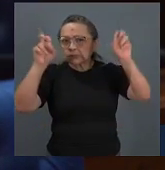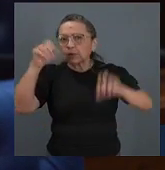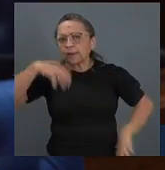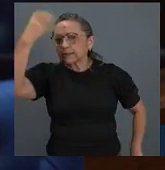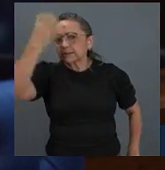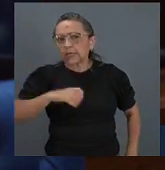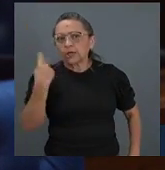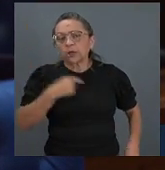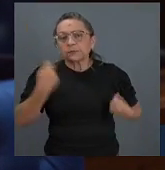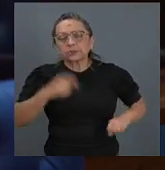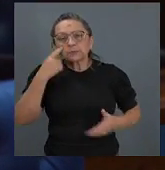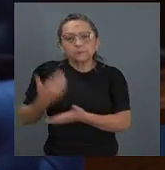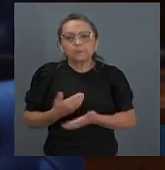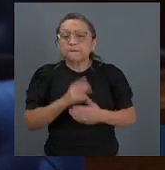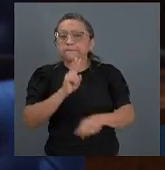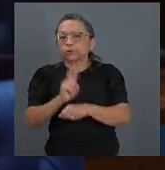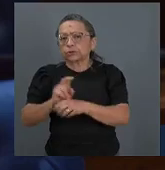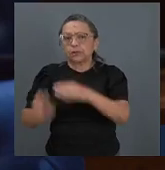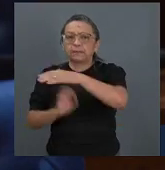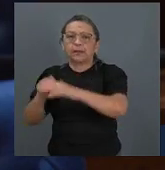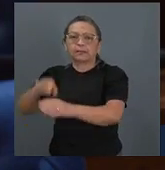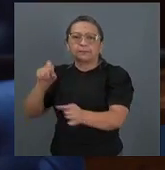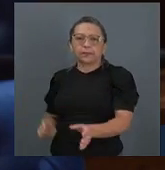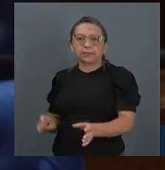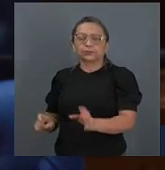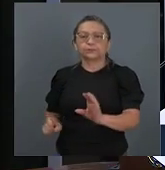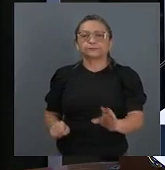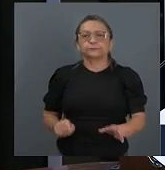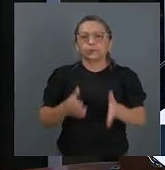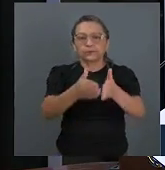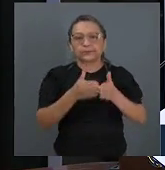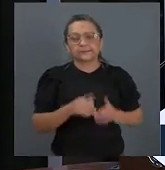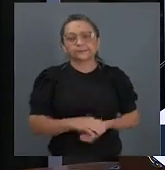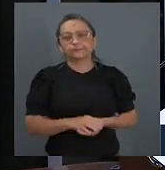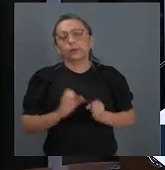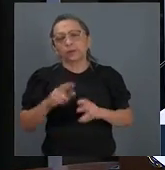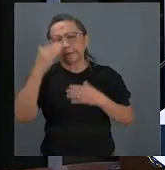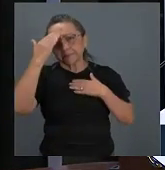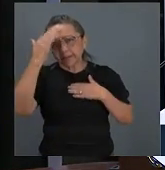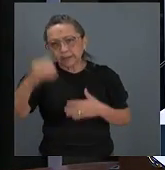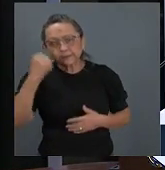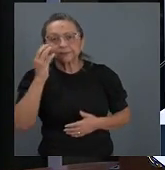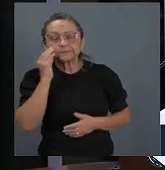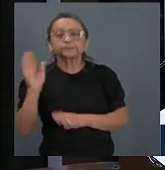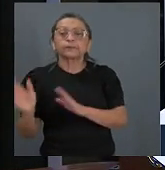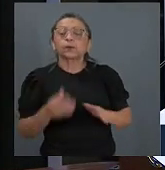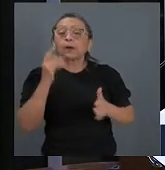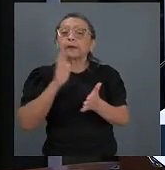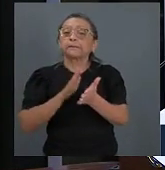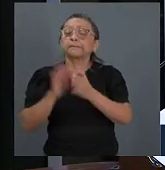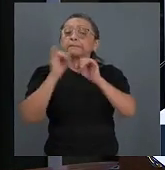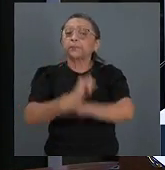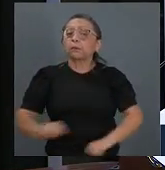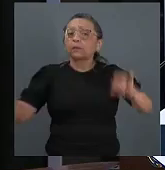gente precisa proteger os independentes, né? Parabéns a Vossa Excelência. Obrigado, senador Exalci. A publicidade dos